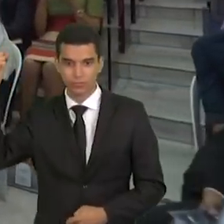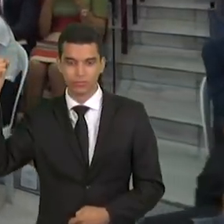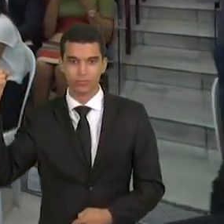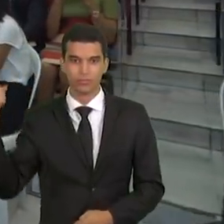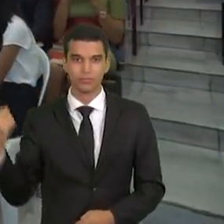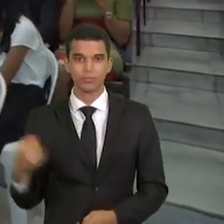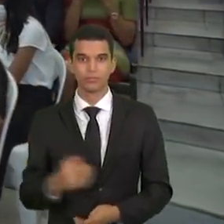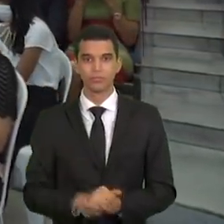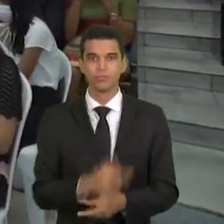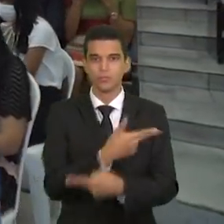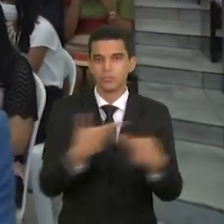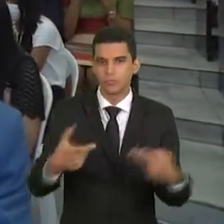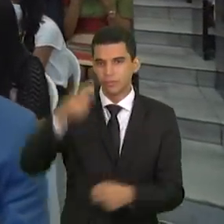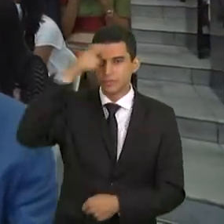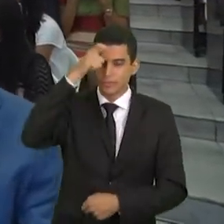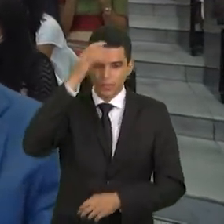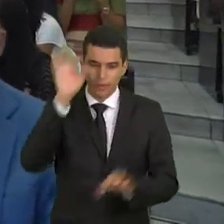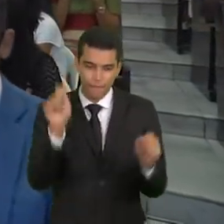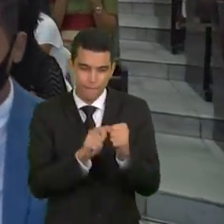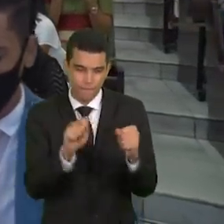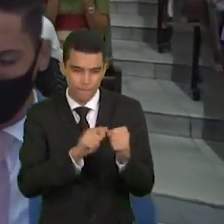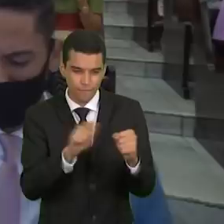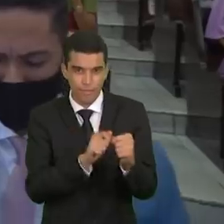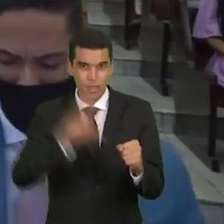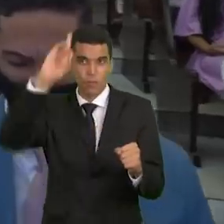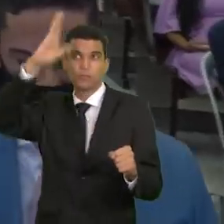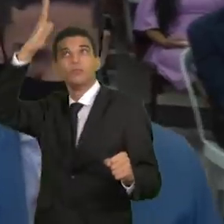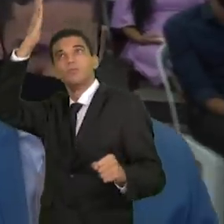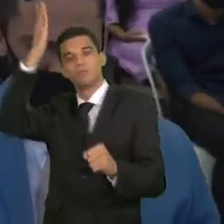Obras satânicas estão sendo aniquiladas.